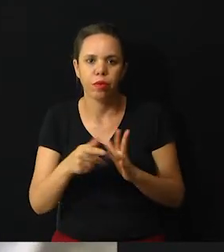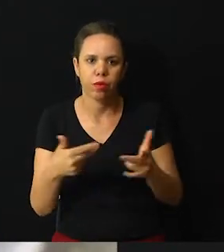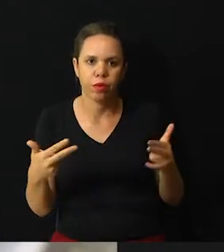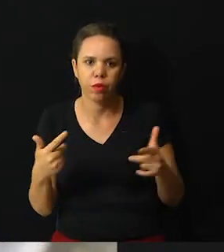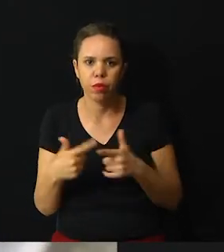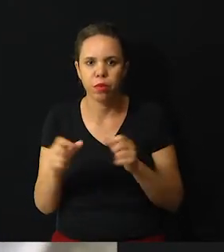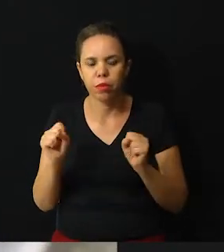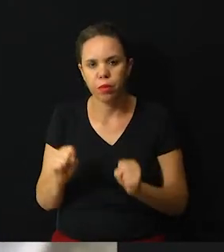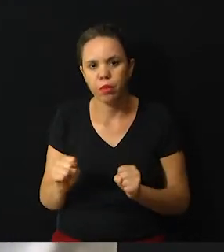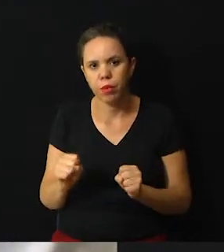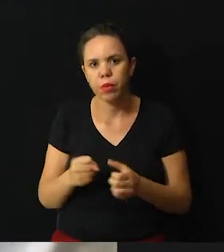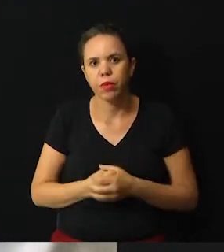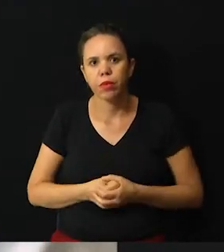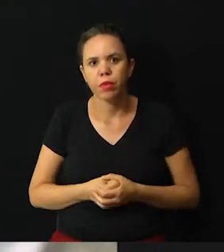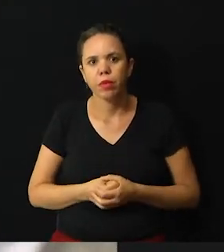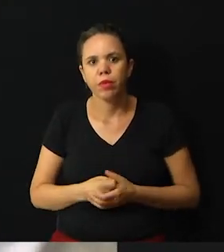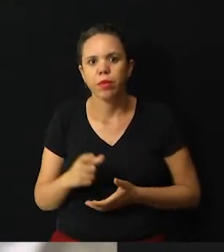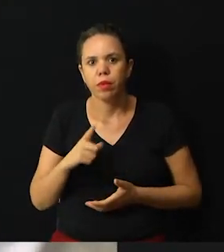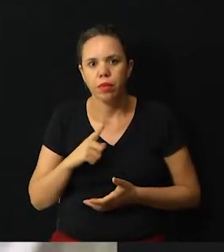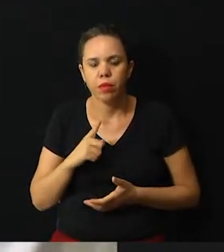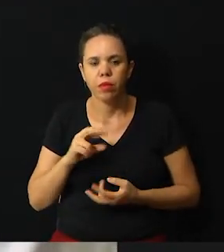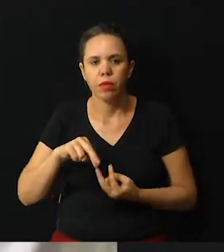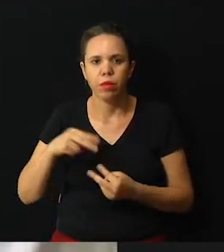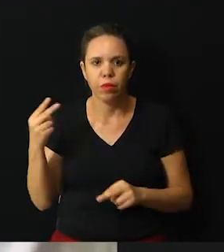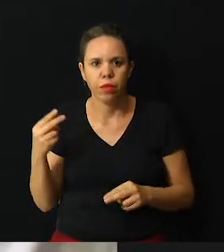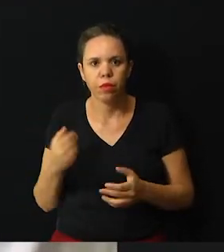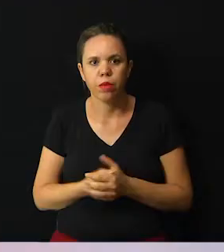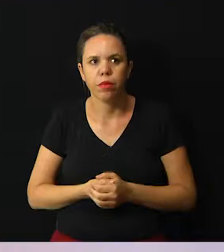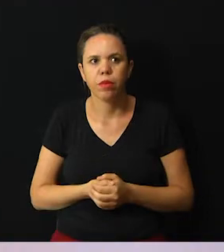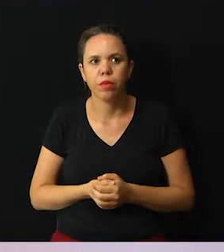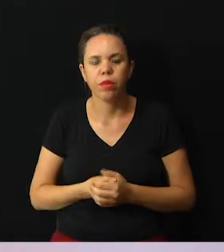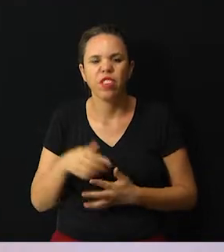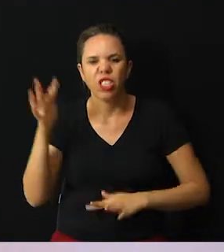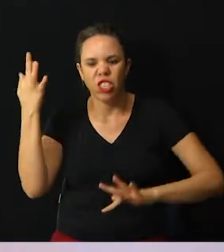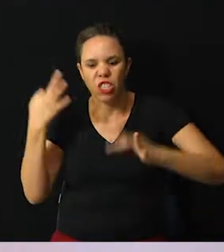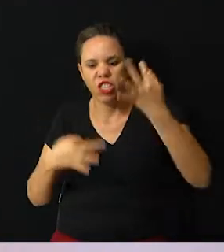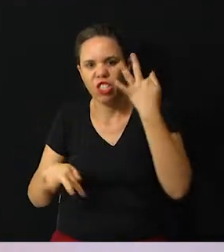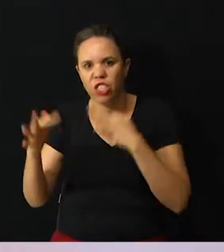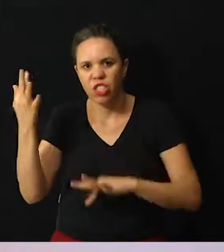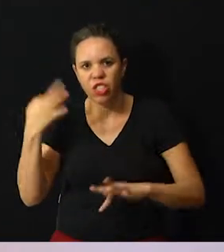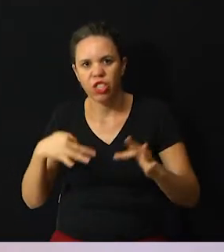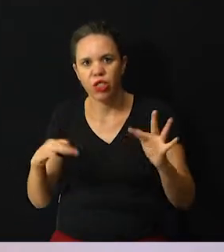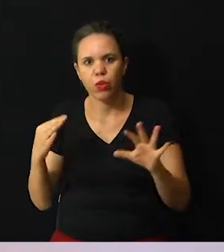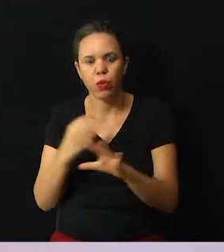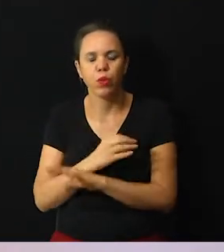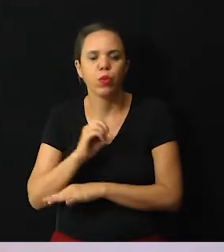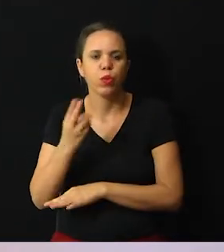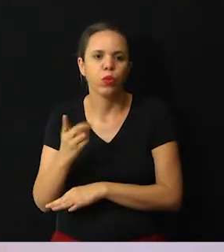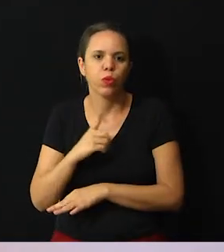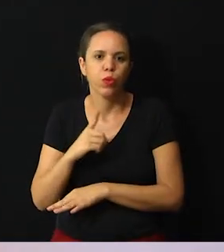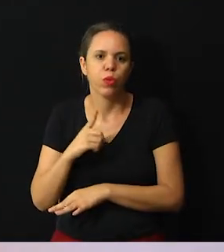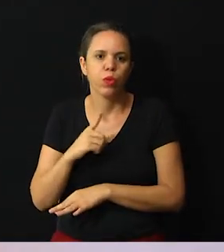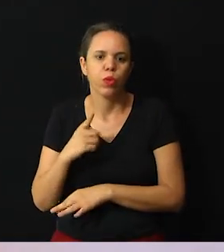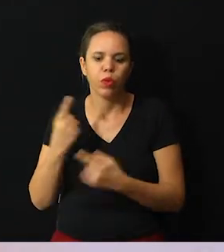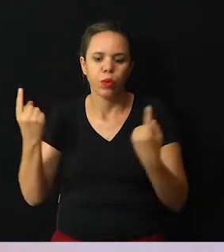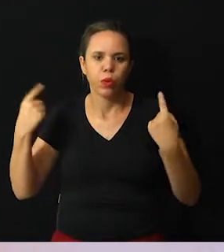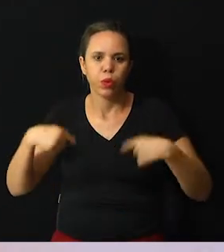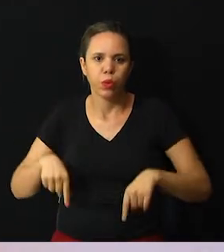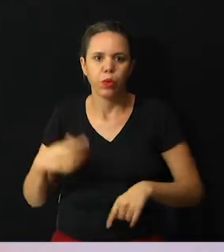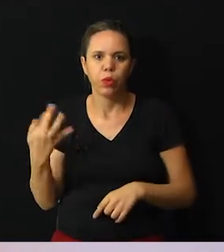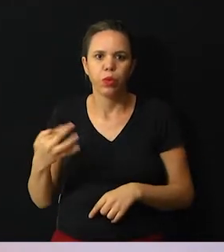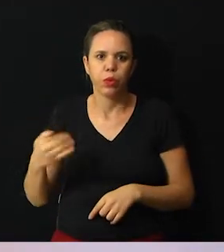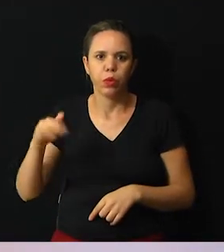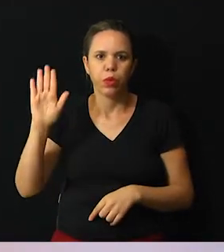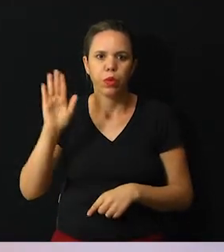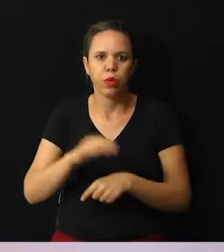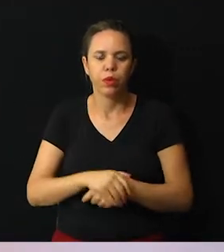várias situações que podem desencadear, mas existe a predisposição genética. E doutor, dói o corpo inteiro ou existe alguma parte que